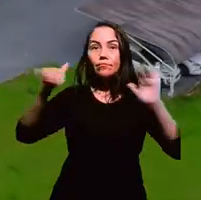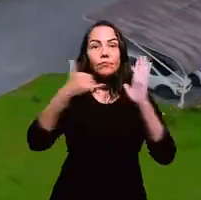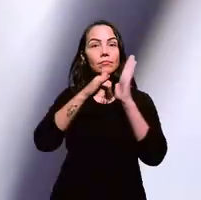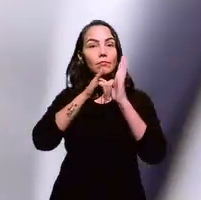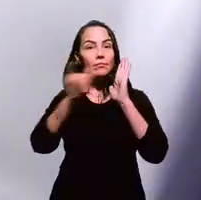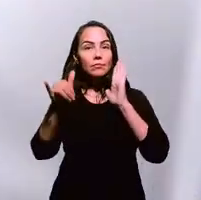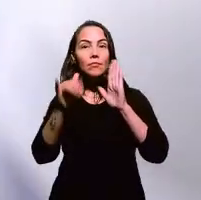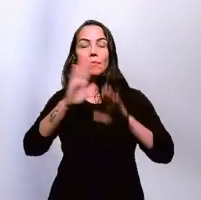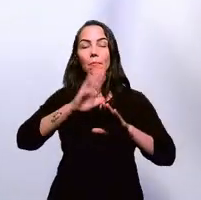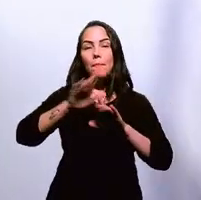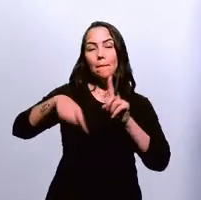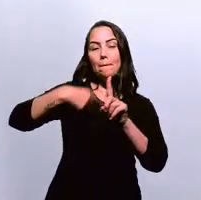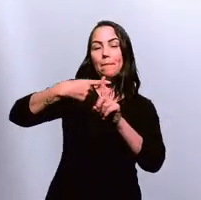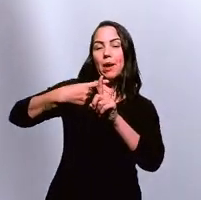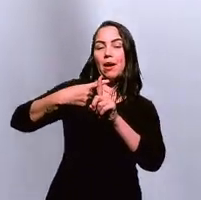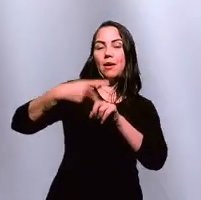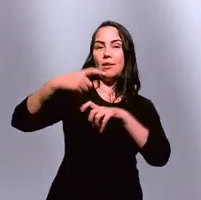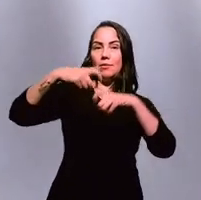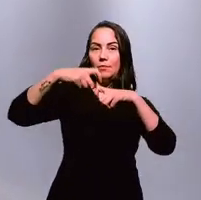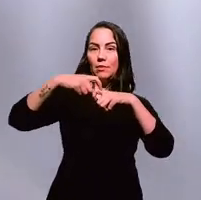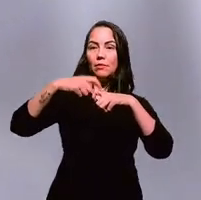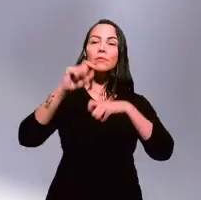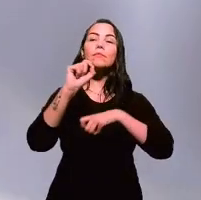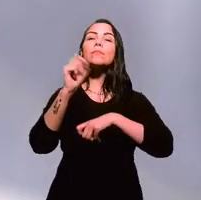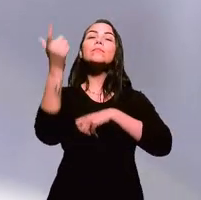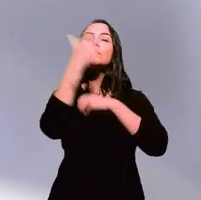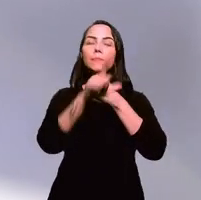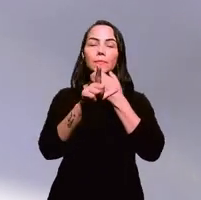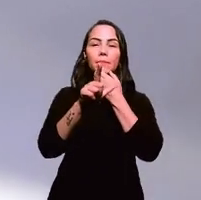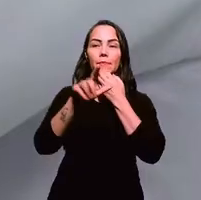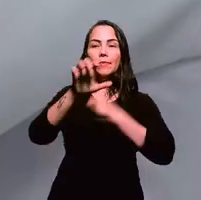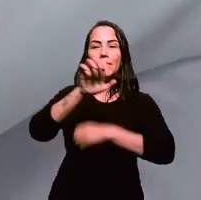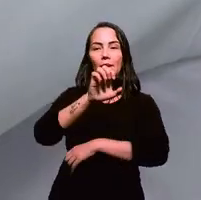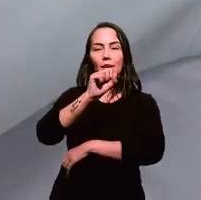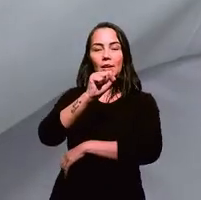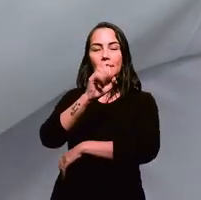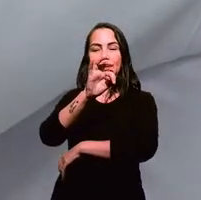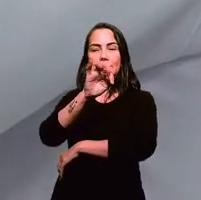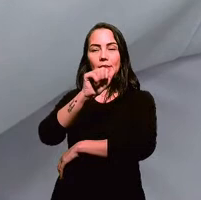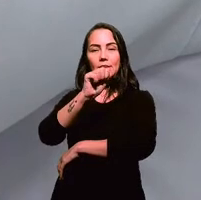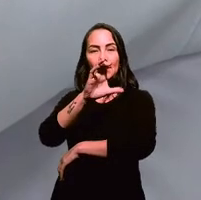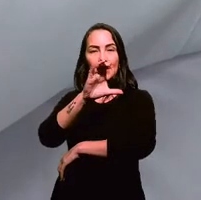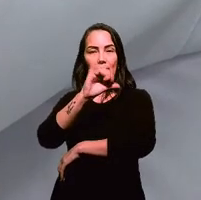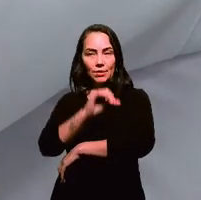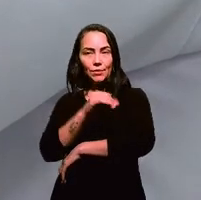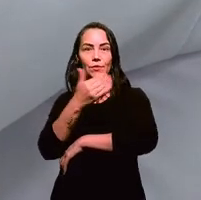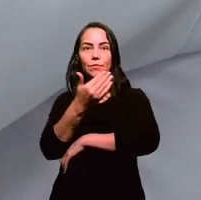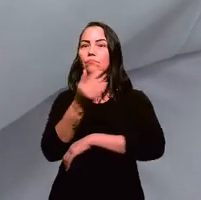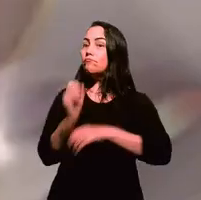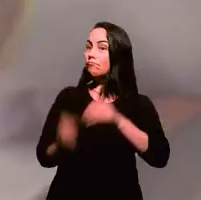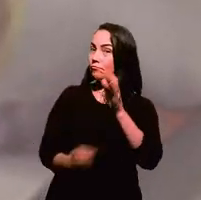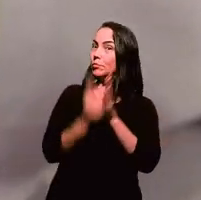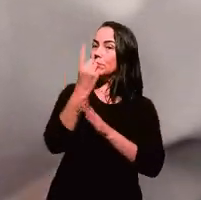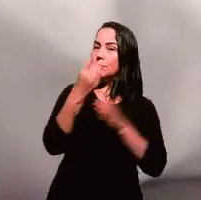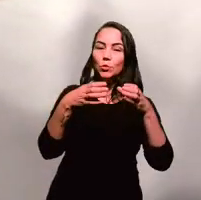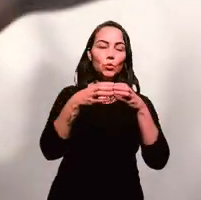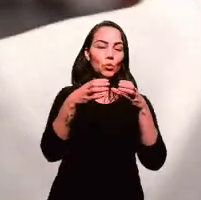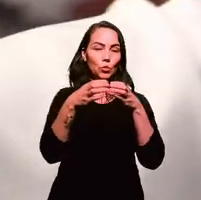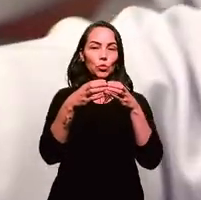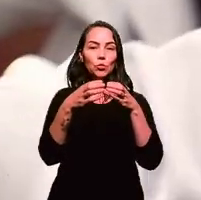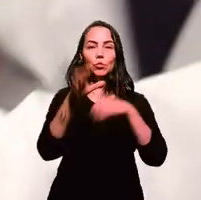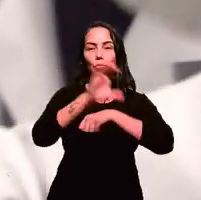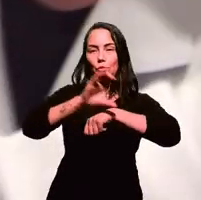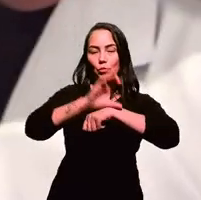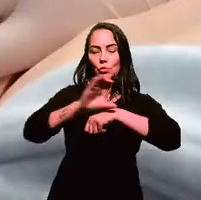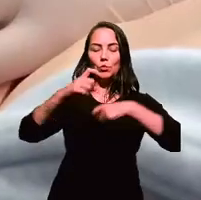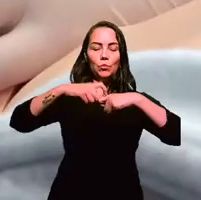Estácio. A gente é do programa Mais Médicos 1, a primeira leva de cursos de medicina que vieram para o interior dos estados. São